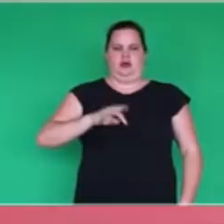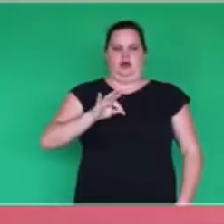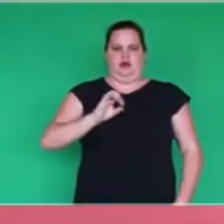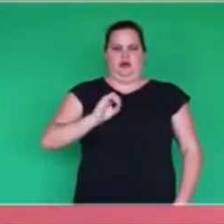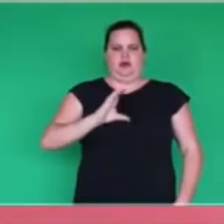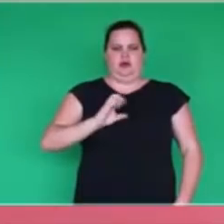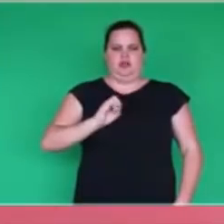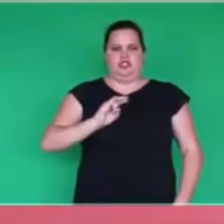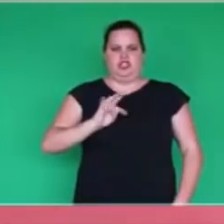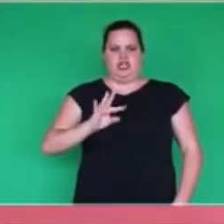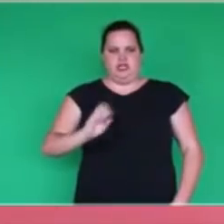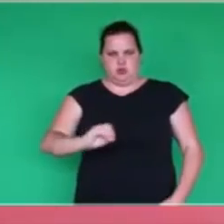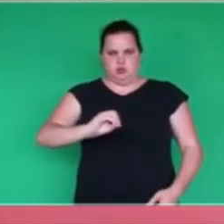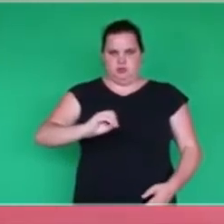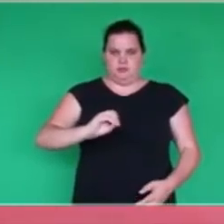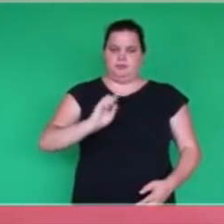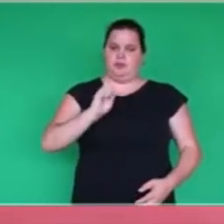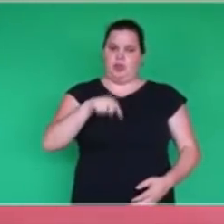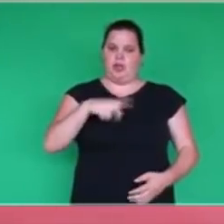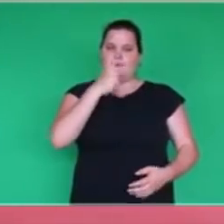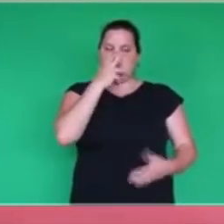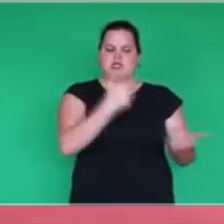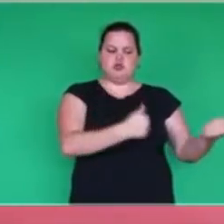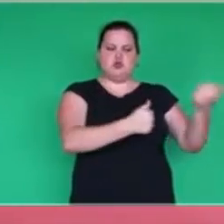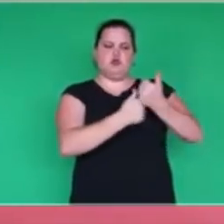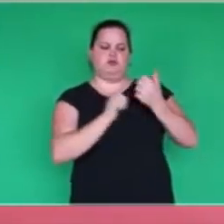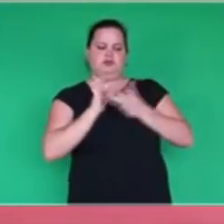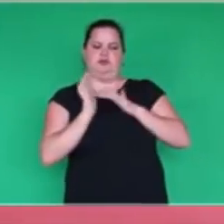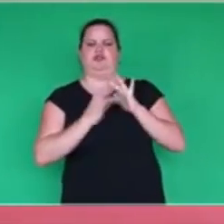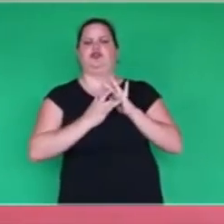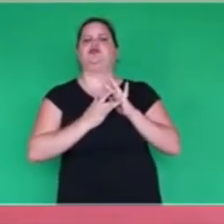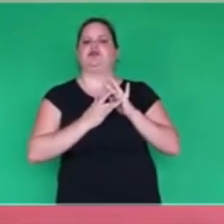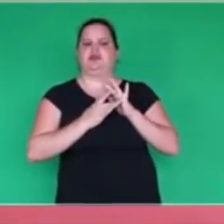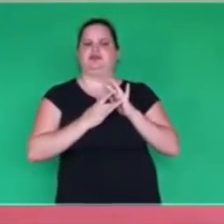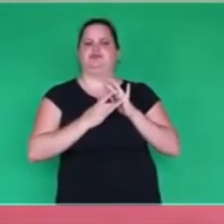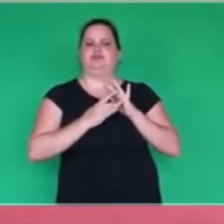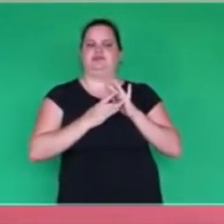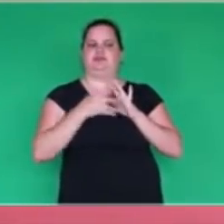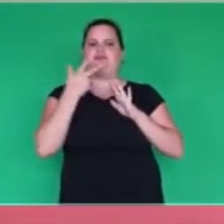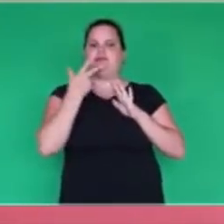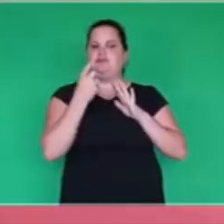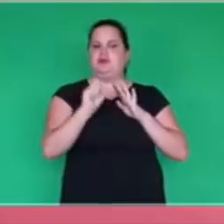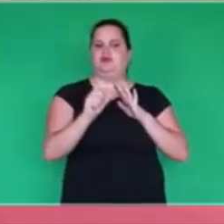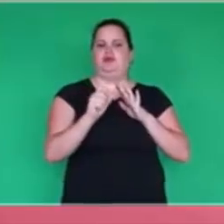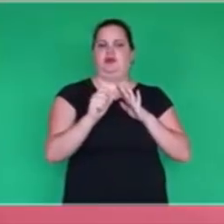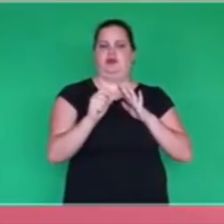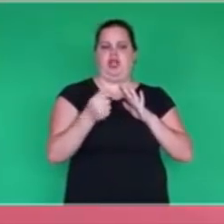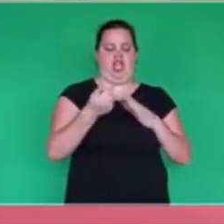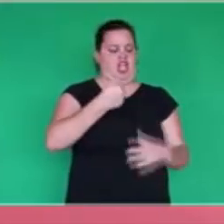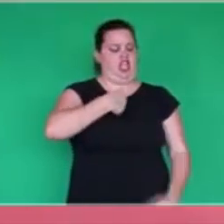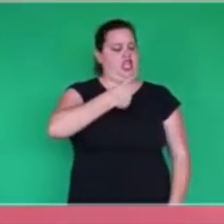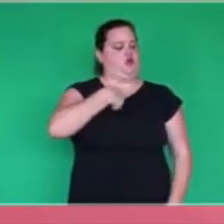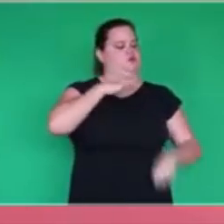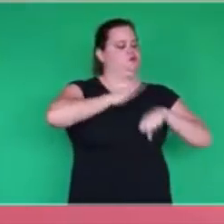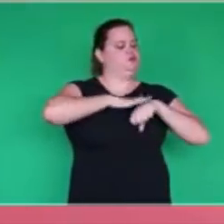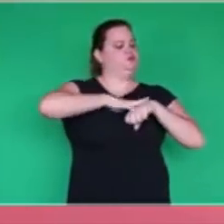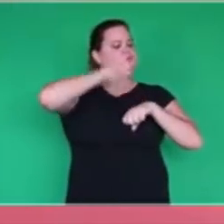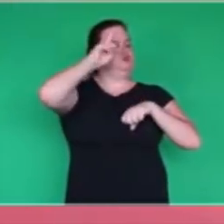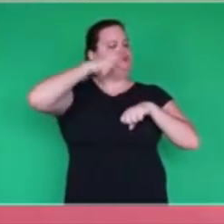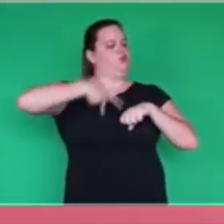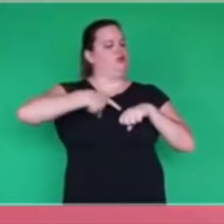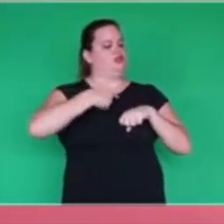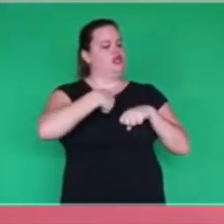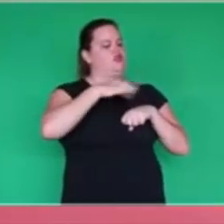do anticristo, ele vai se assentar nos primeiros dias e vai dizer, olha aqui, eu vou fazer o que